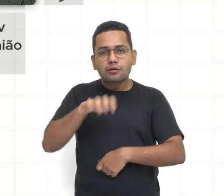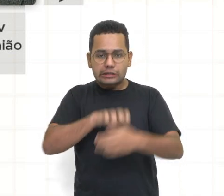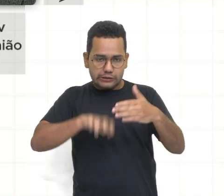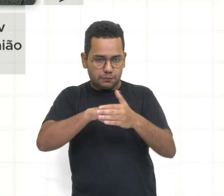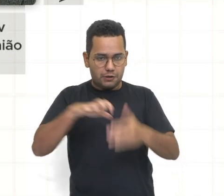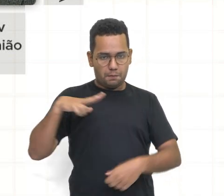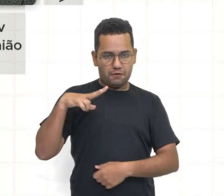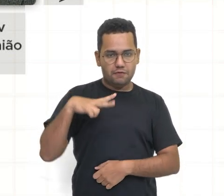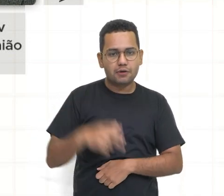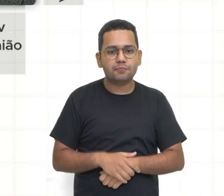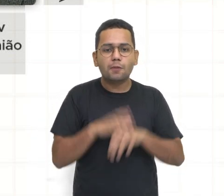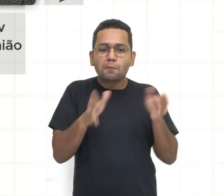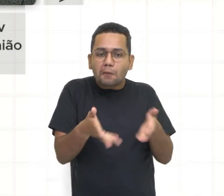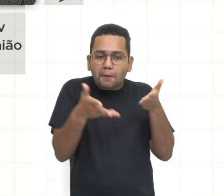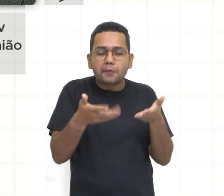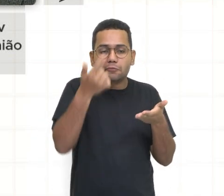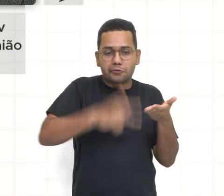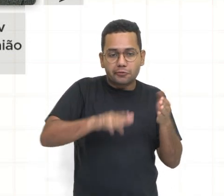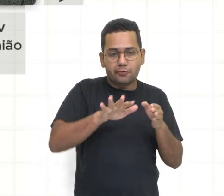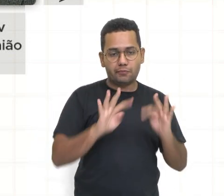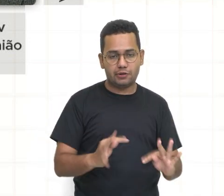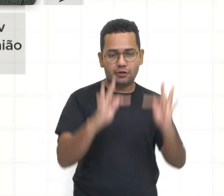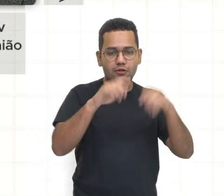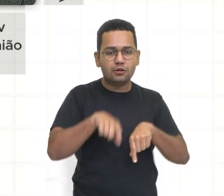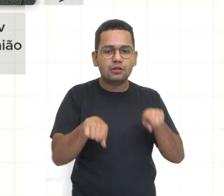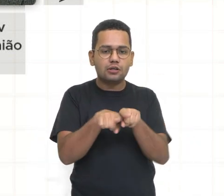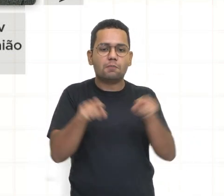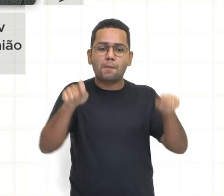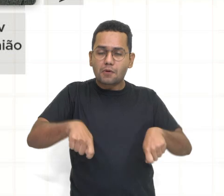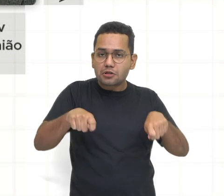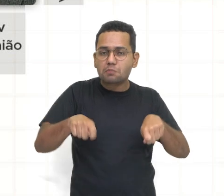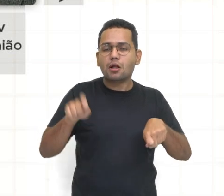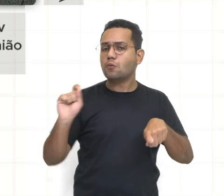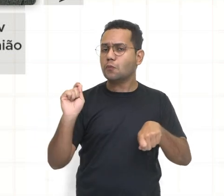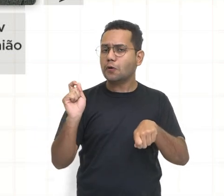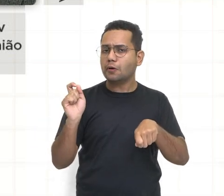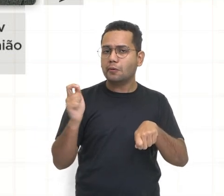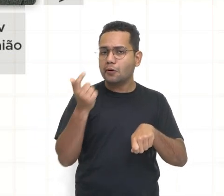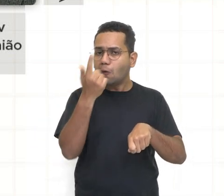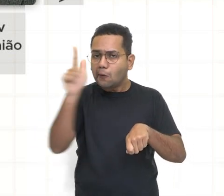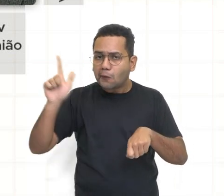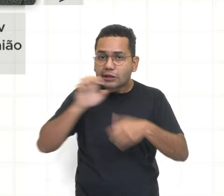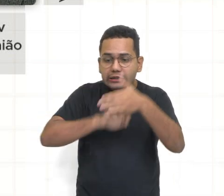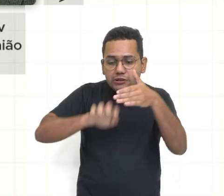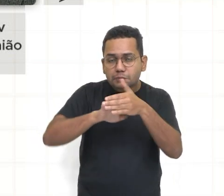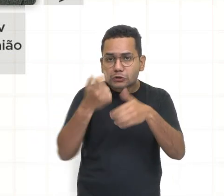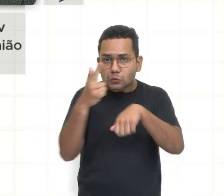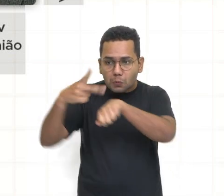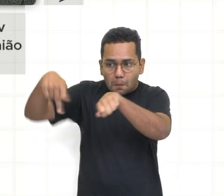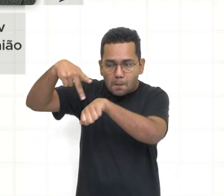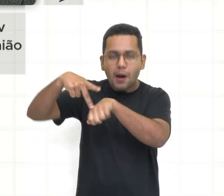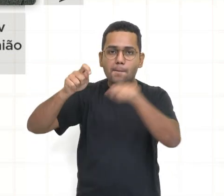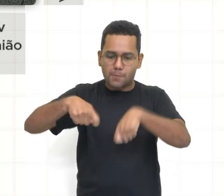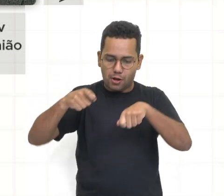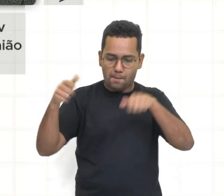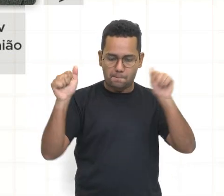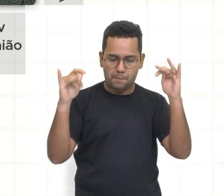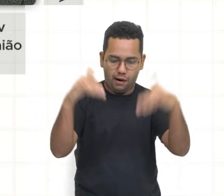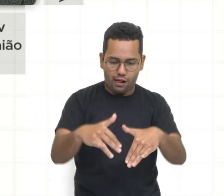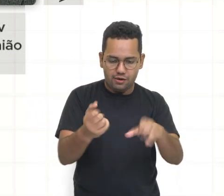seja, uma reconstrução na área da economia soviética, tá, gente? A